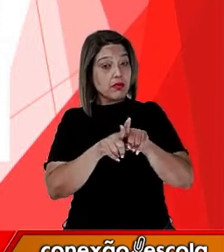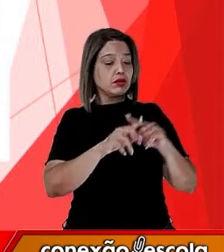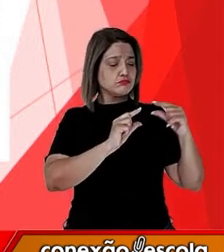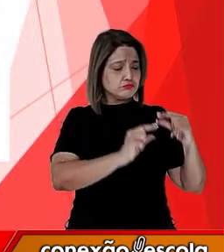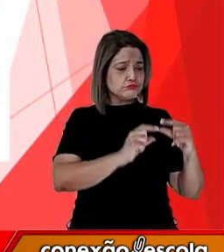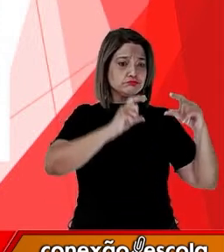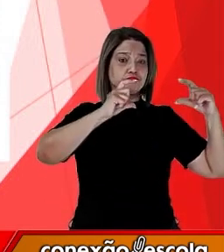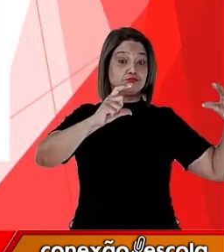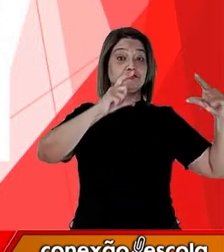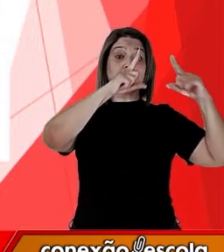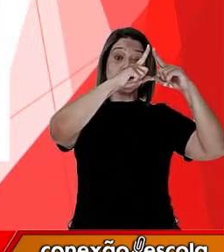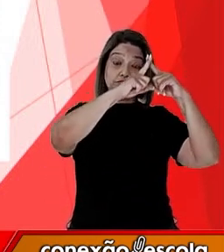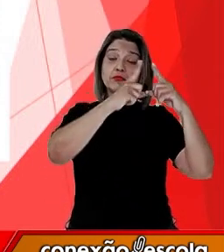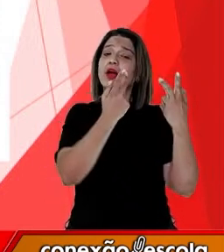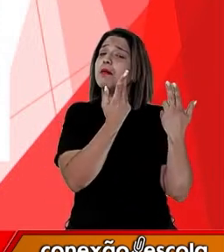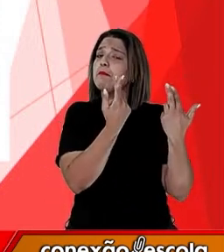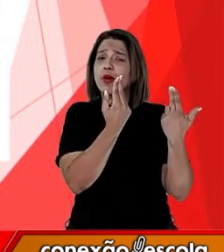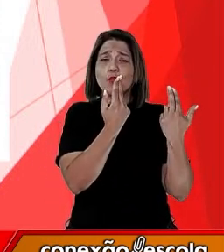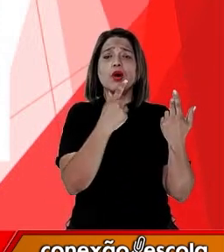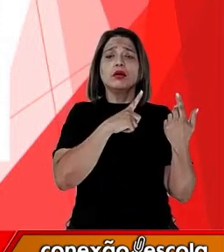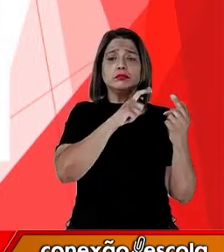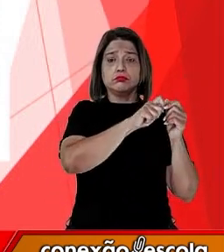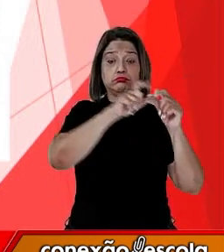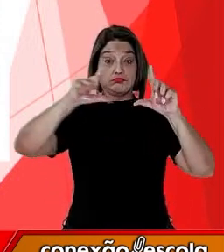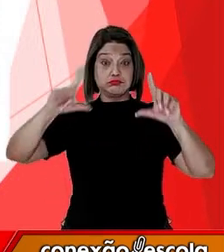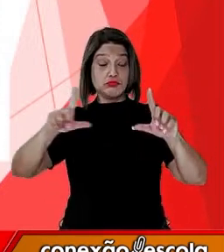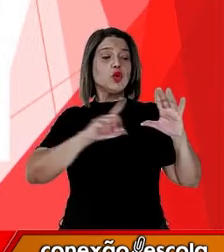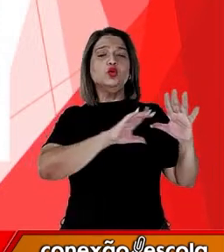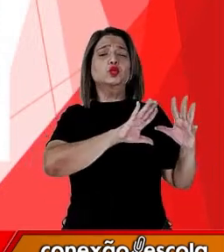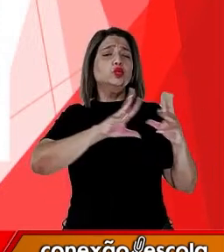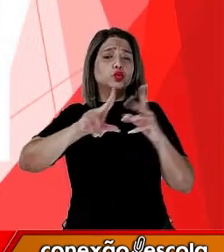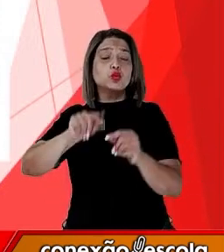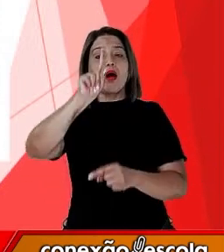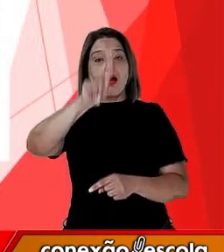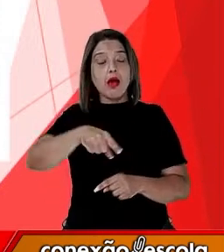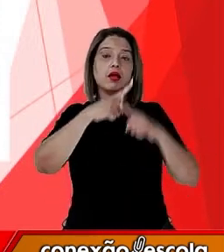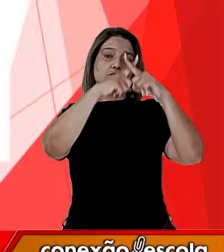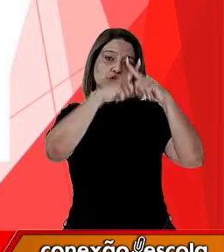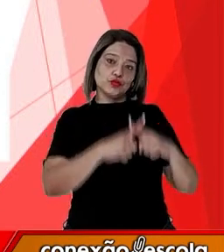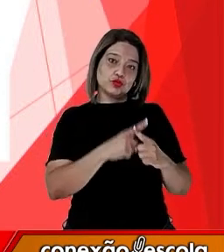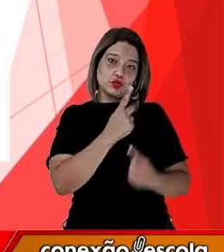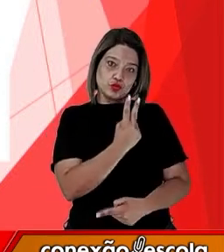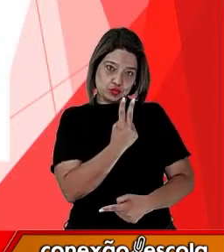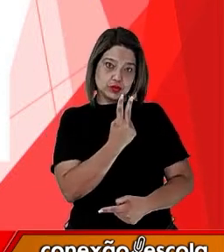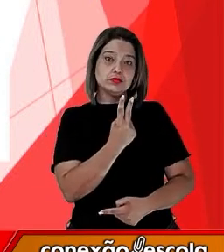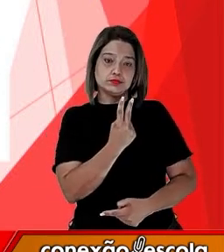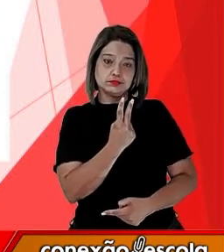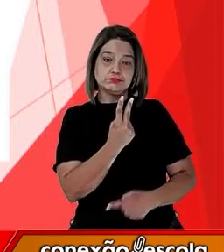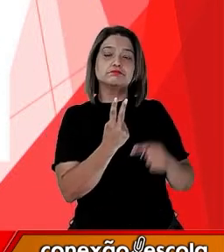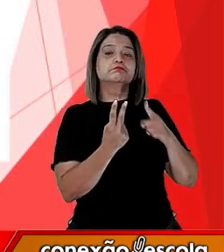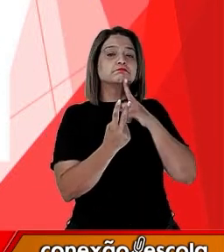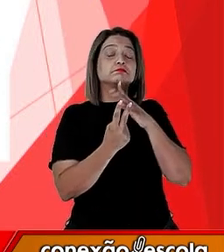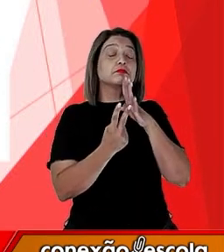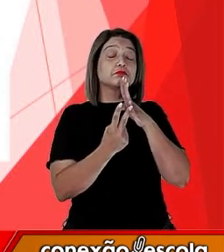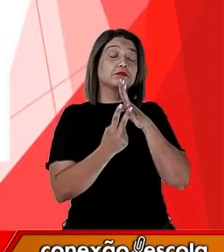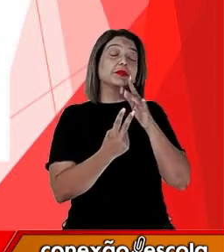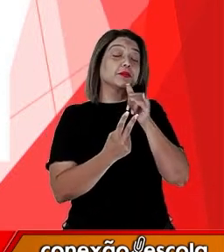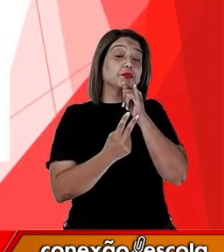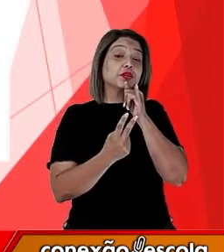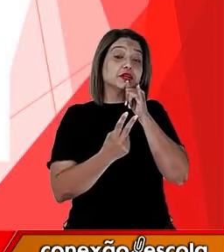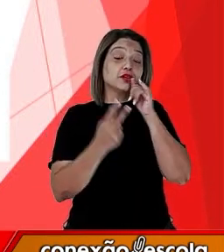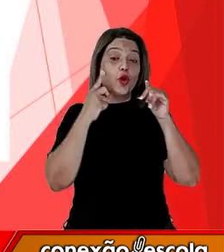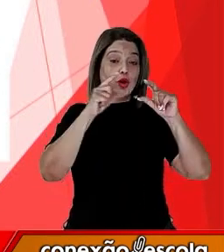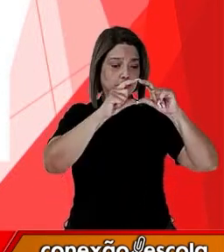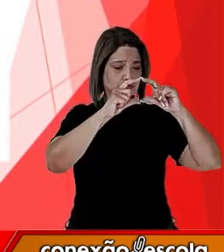original quando ampliado. Tudo é multiplicado por 2. Observe aqui, ó, este retângulo. Ele tem de comprimento